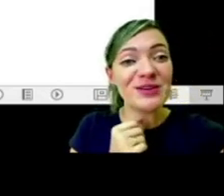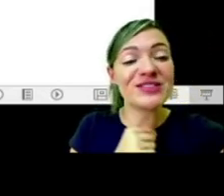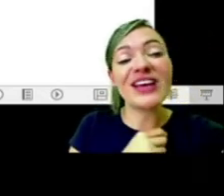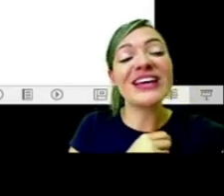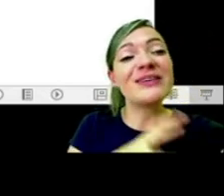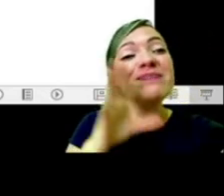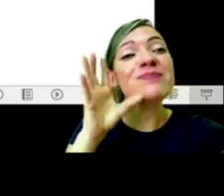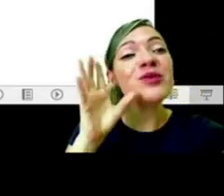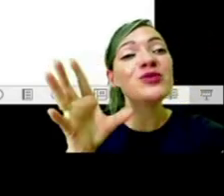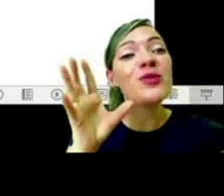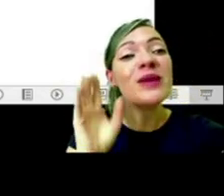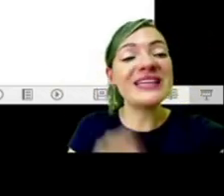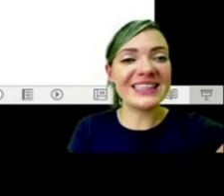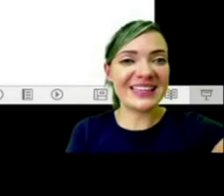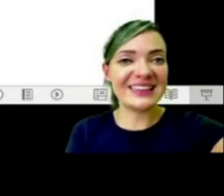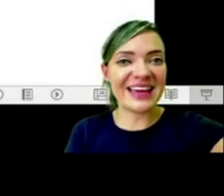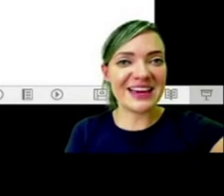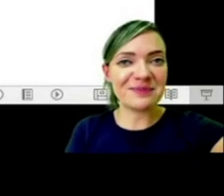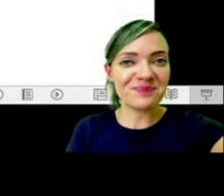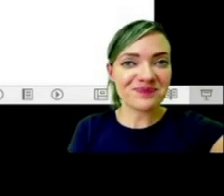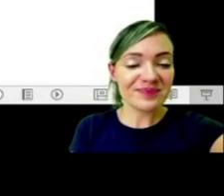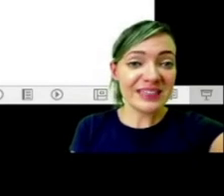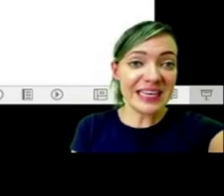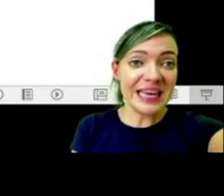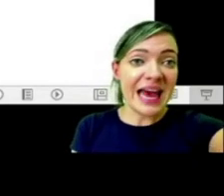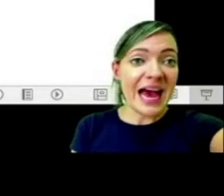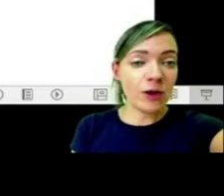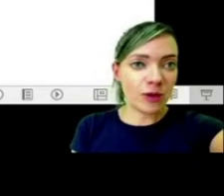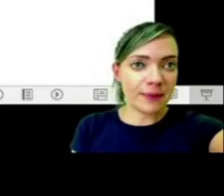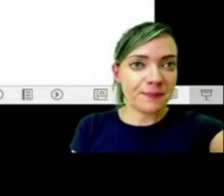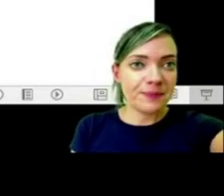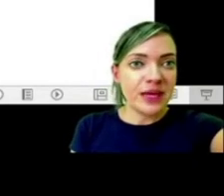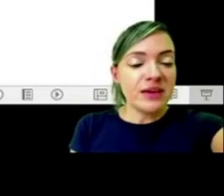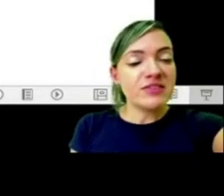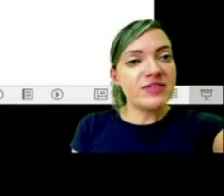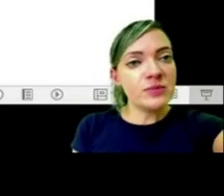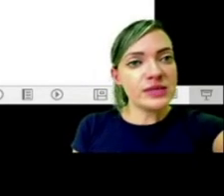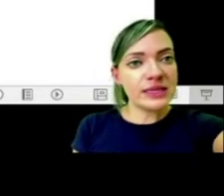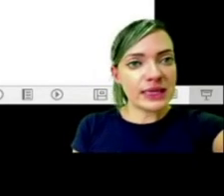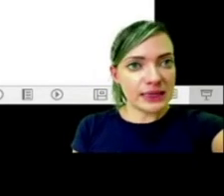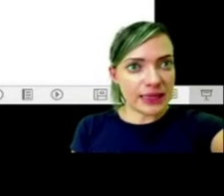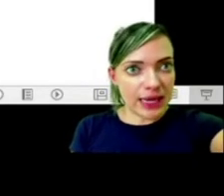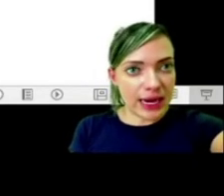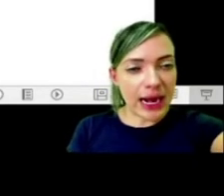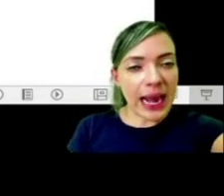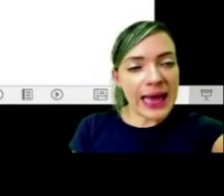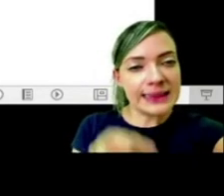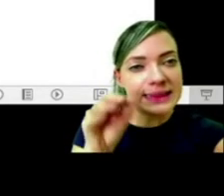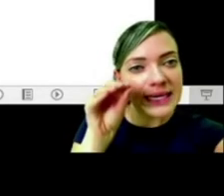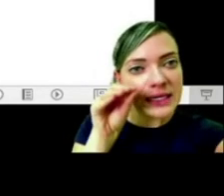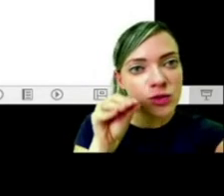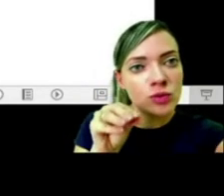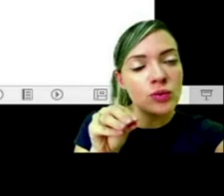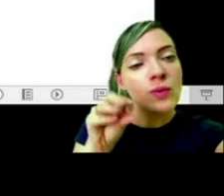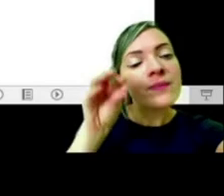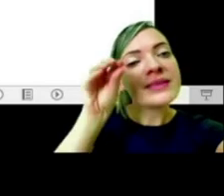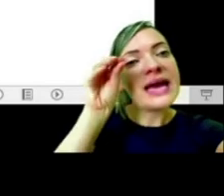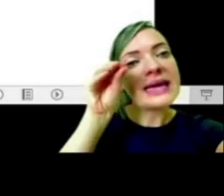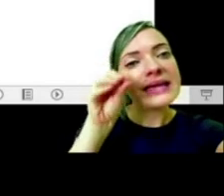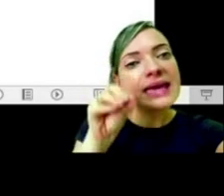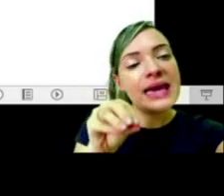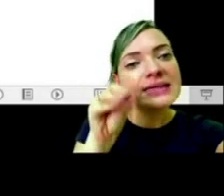biosfera. Biosfera, mundo, planeta Terra. Agora, vamos entender lá